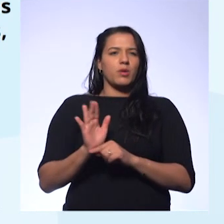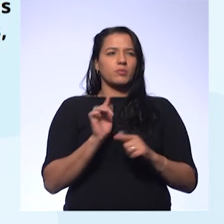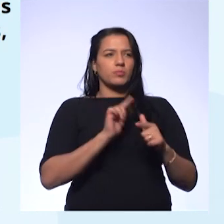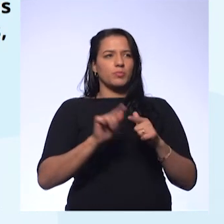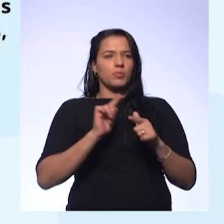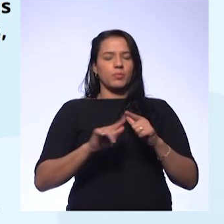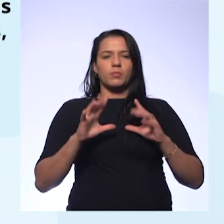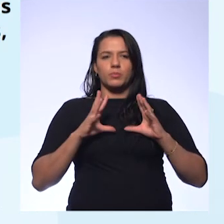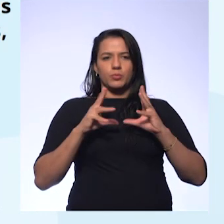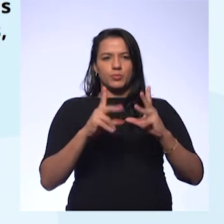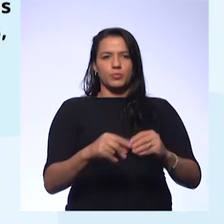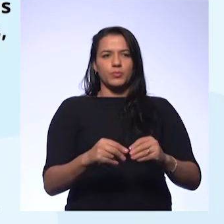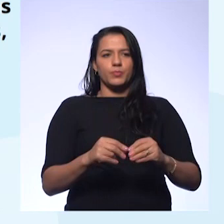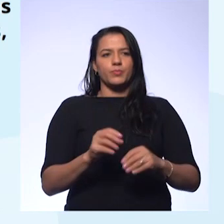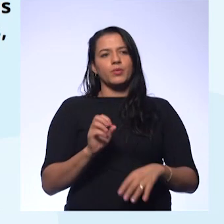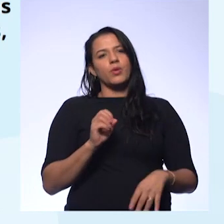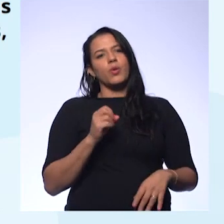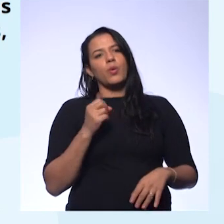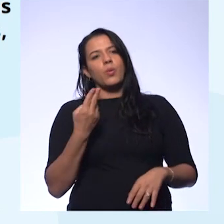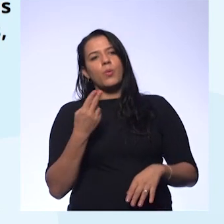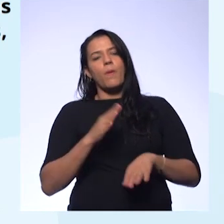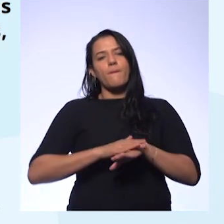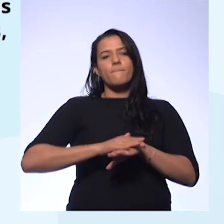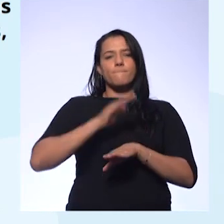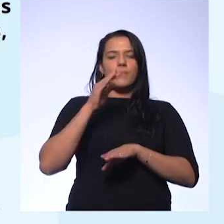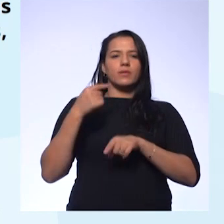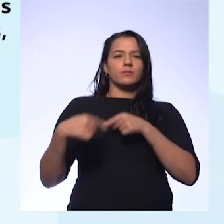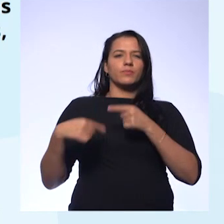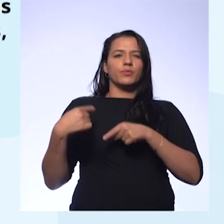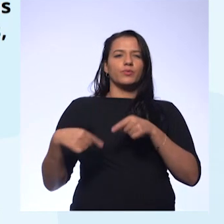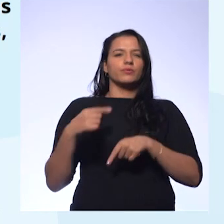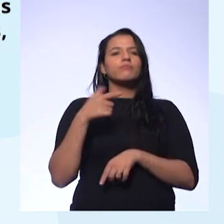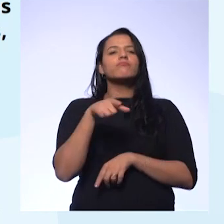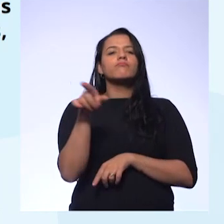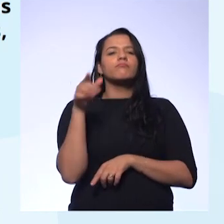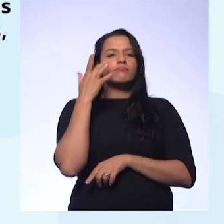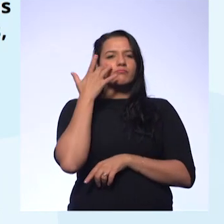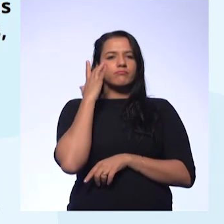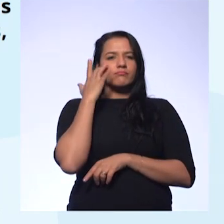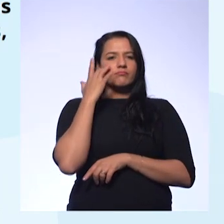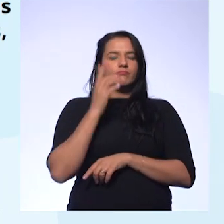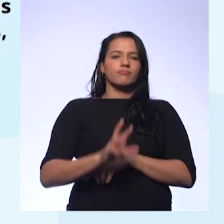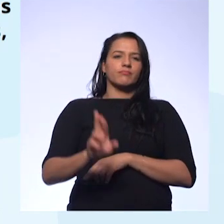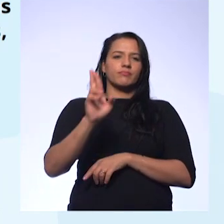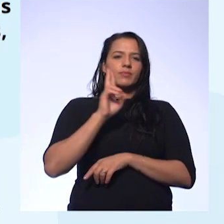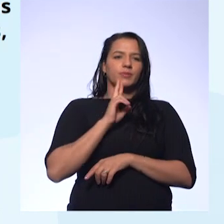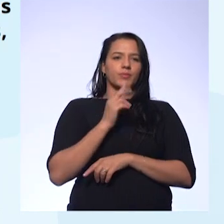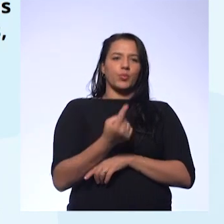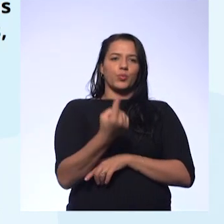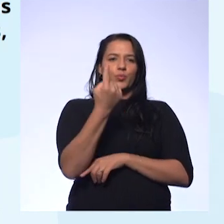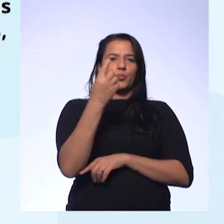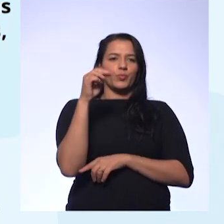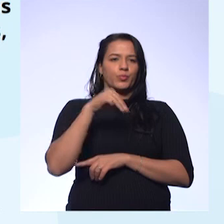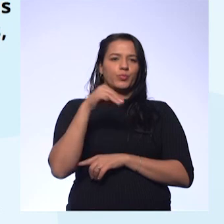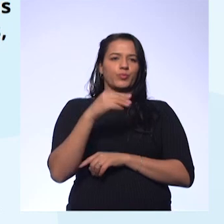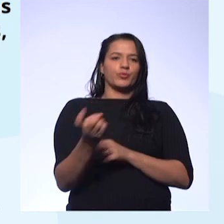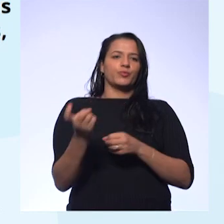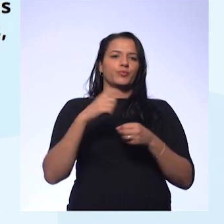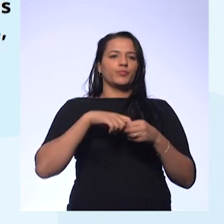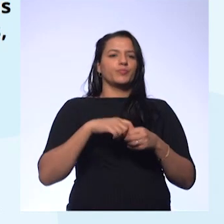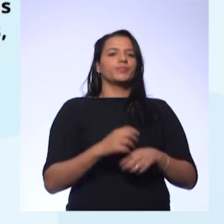todos? Ou será que era uma questão muito mais política? O que vocês acham? Coloca aí no nosso chat, daqui um minutinho a gente